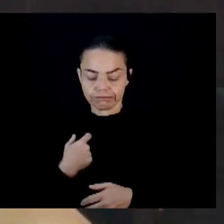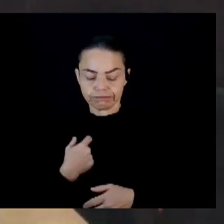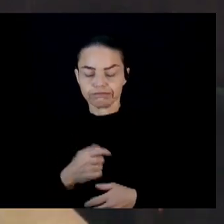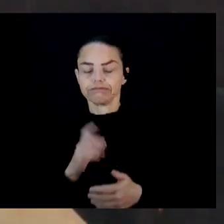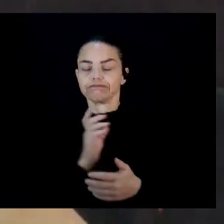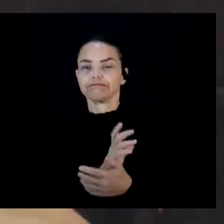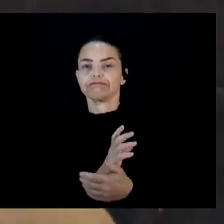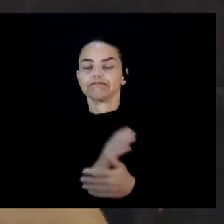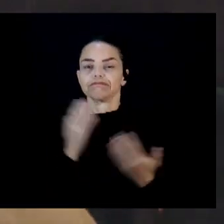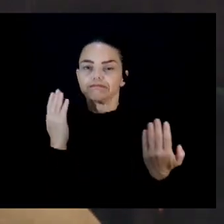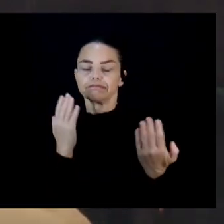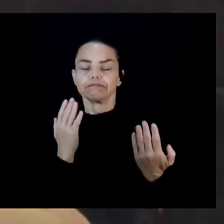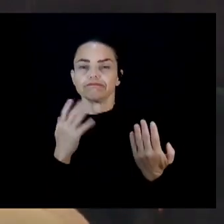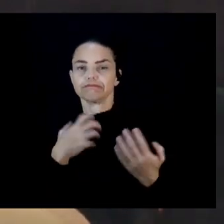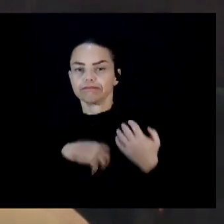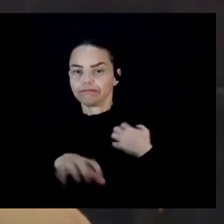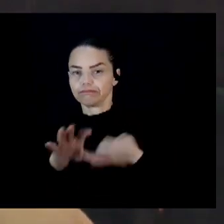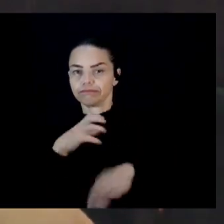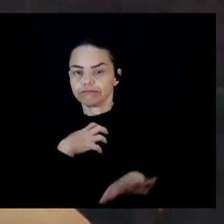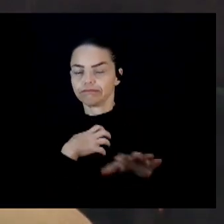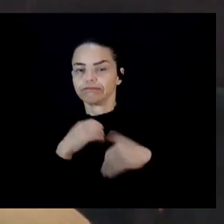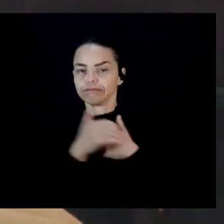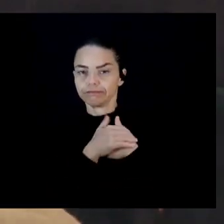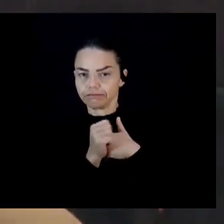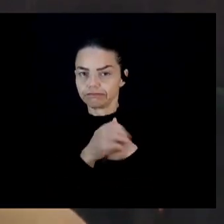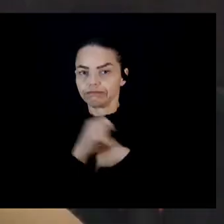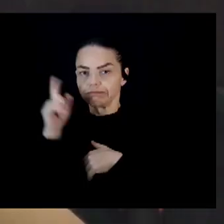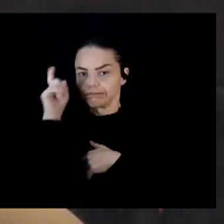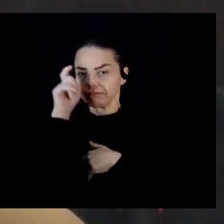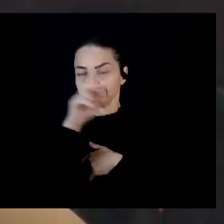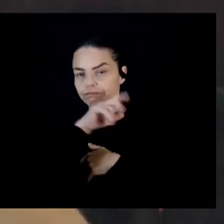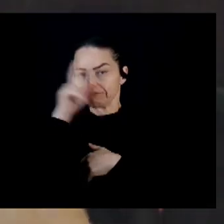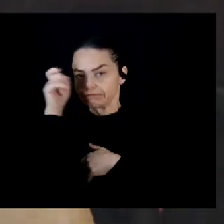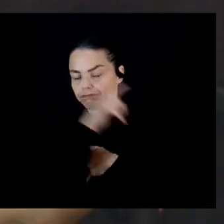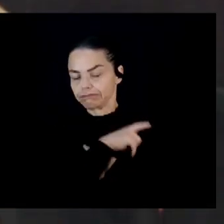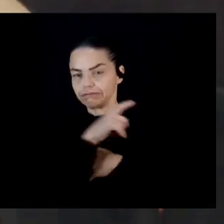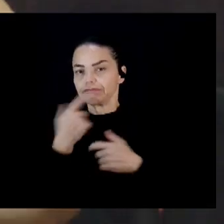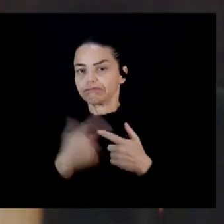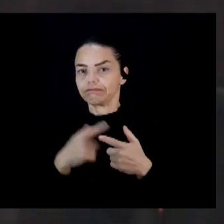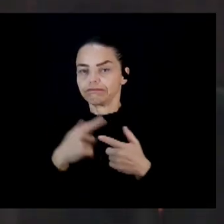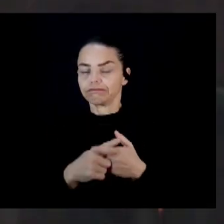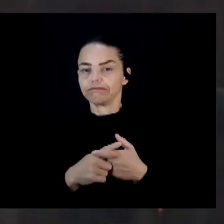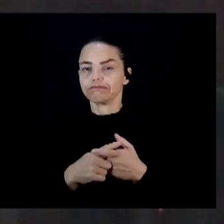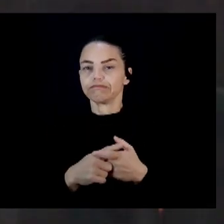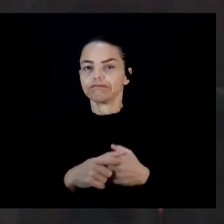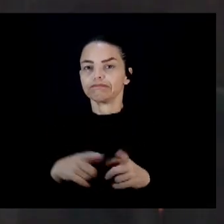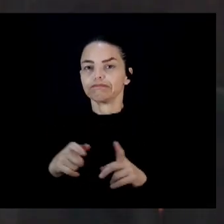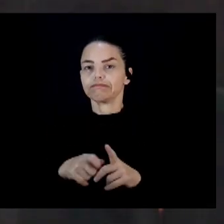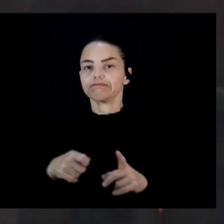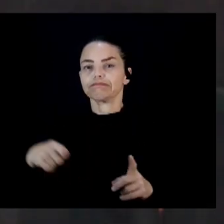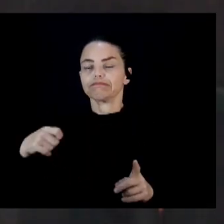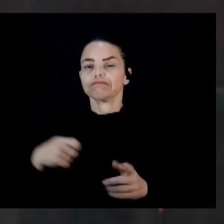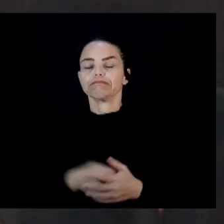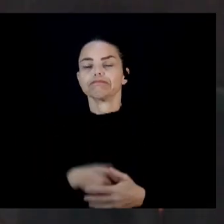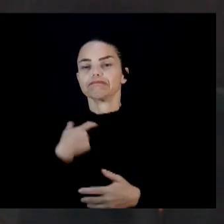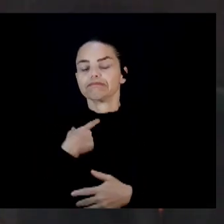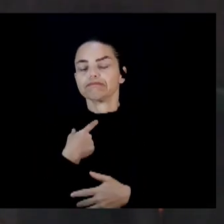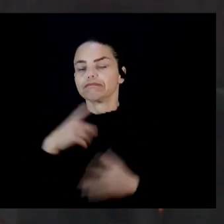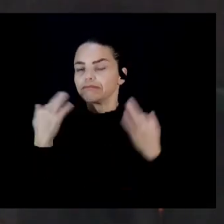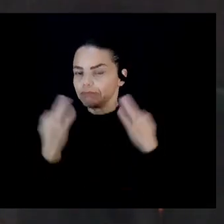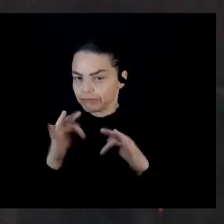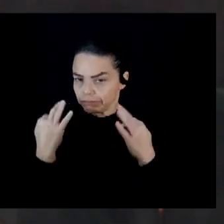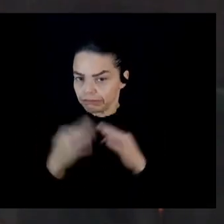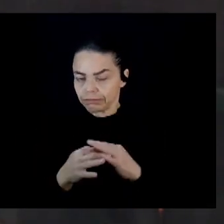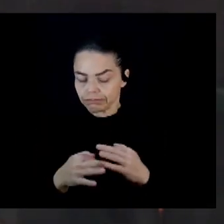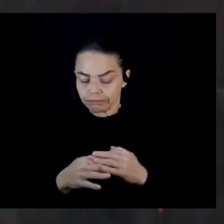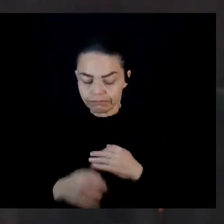um acolhimento, isso que é o difícil, esse acolhimento, porque assim, o chicote que dói mais, assim, que é mais cruel com a gente,